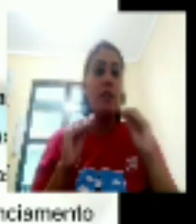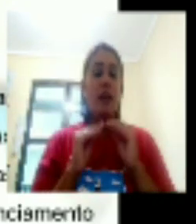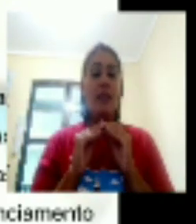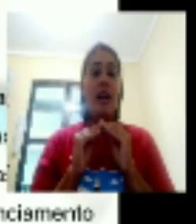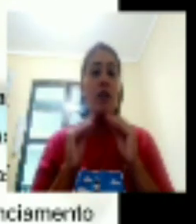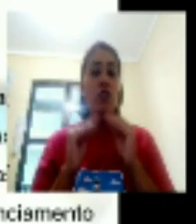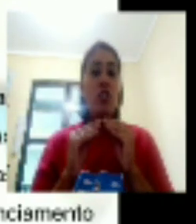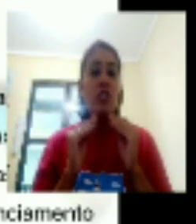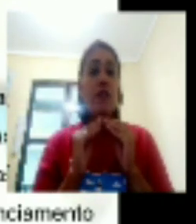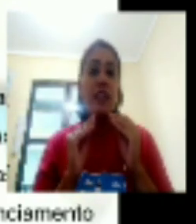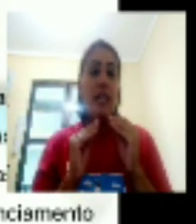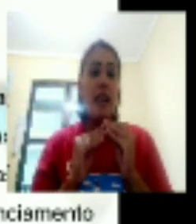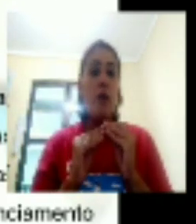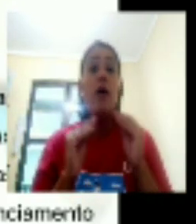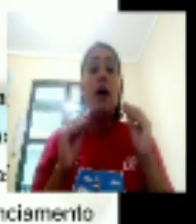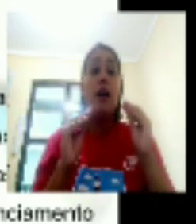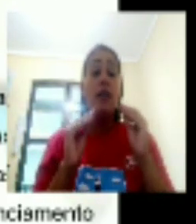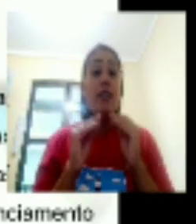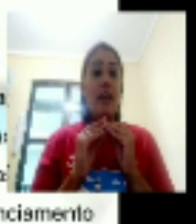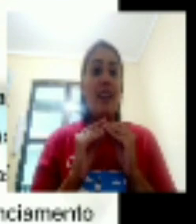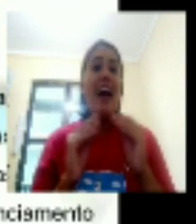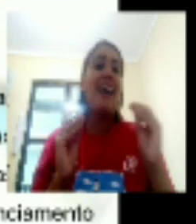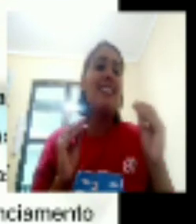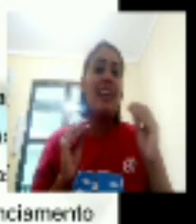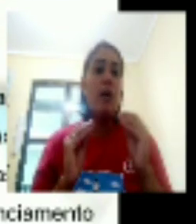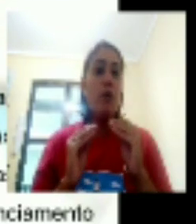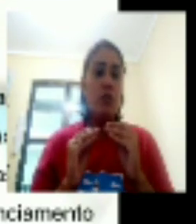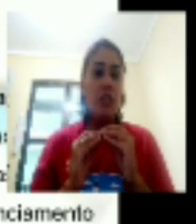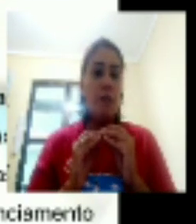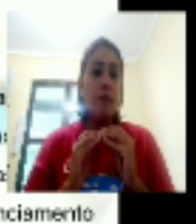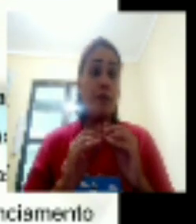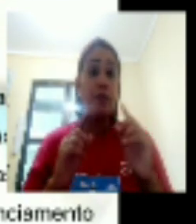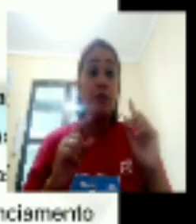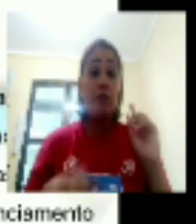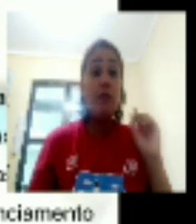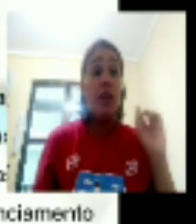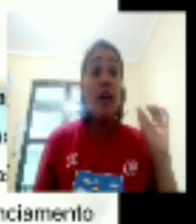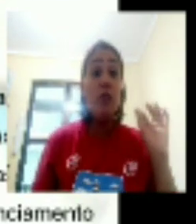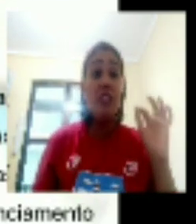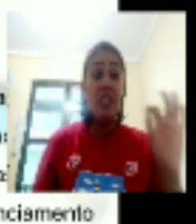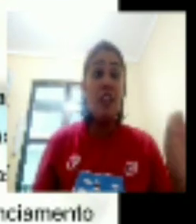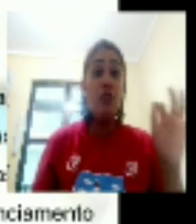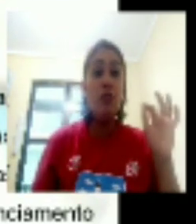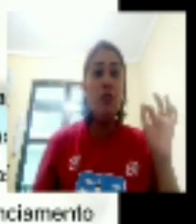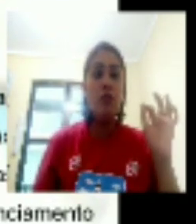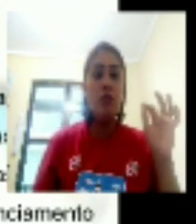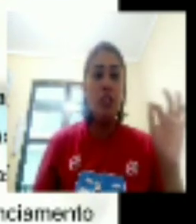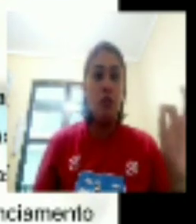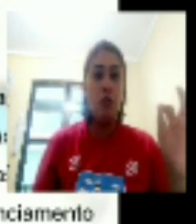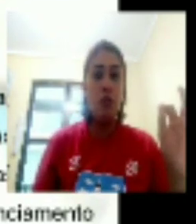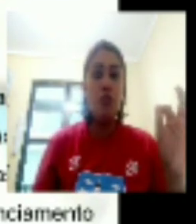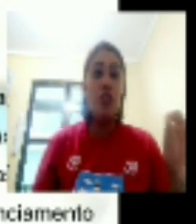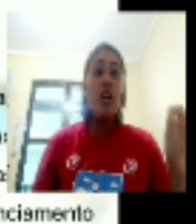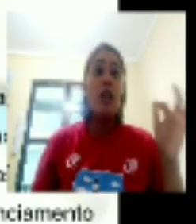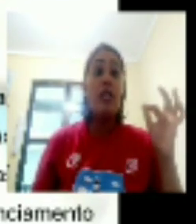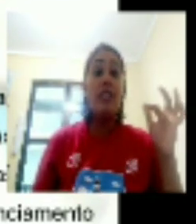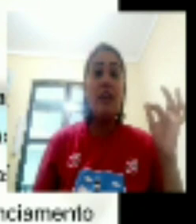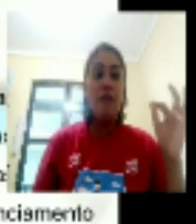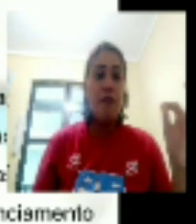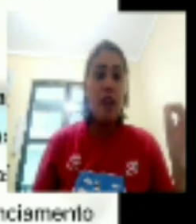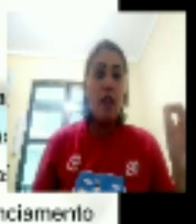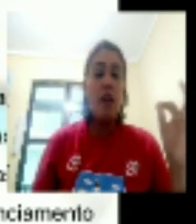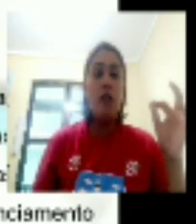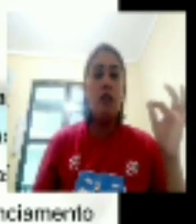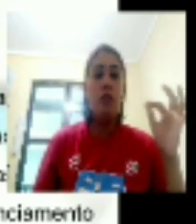acrescentaram na Constituição Federal que a saúde é um direito de todos